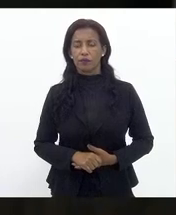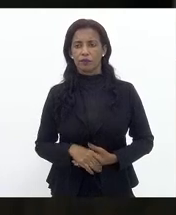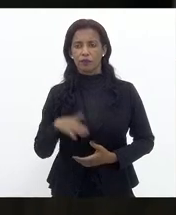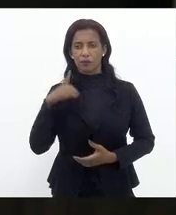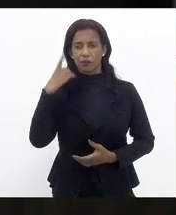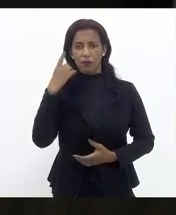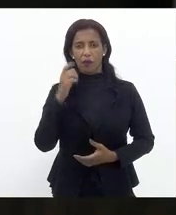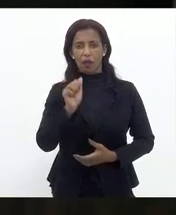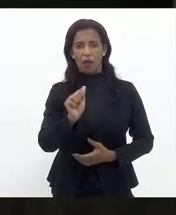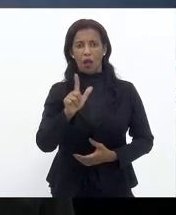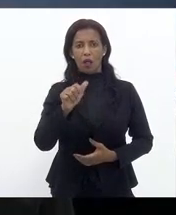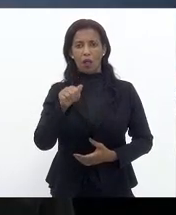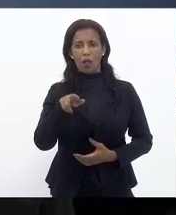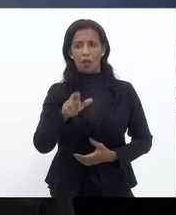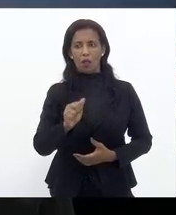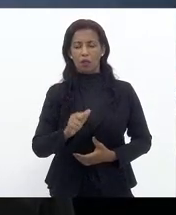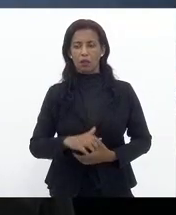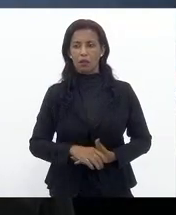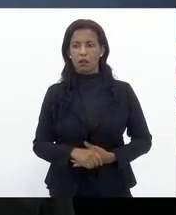Deputada Alana Passos.